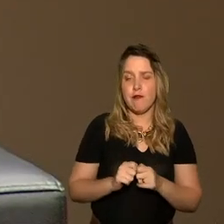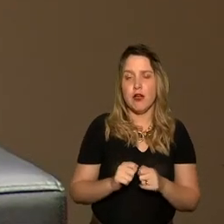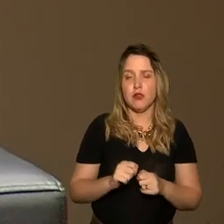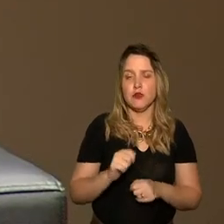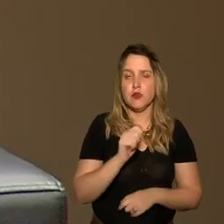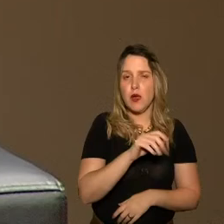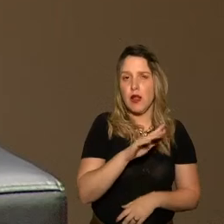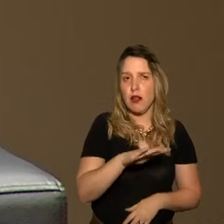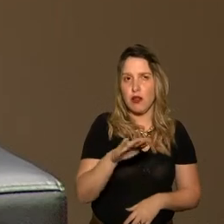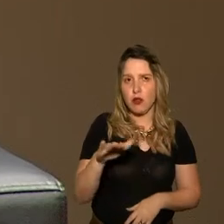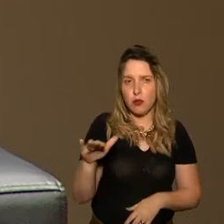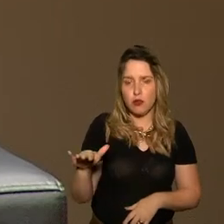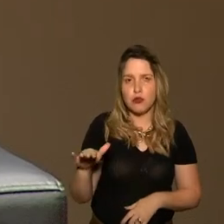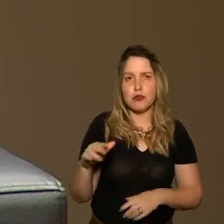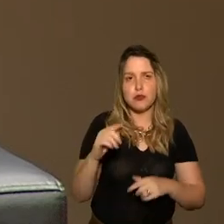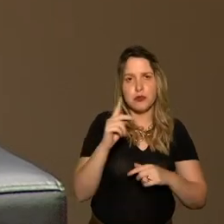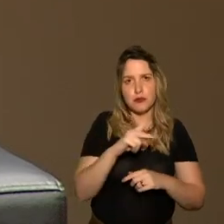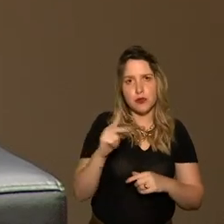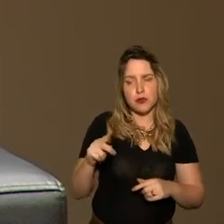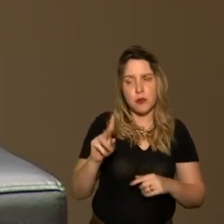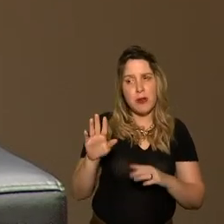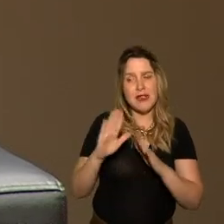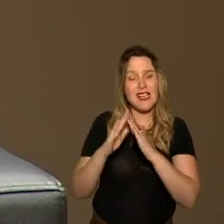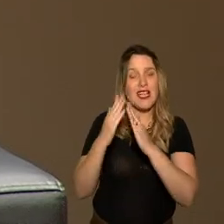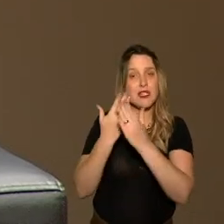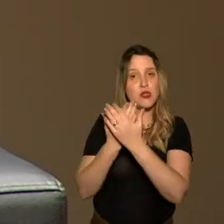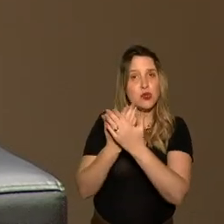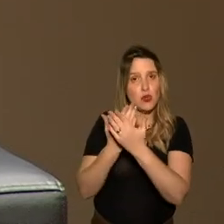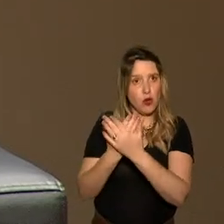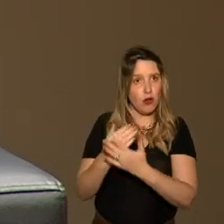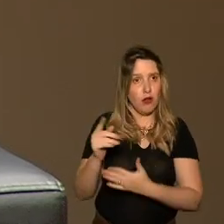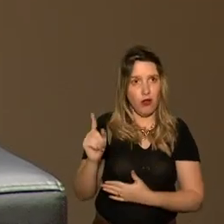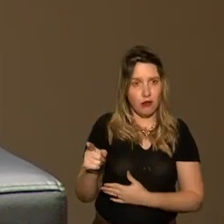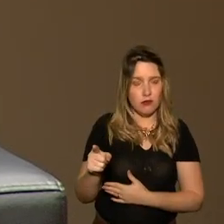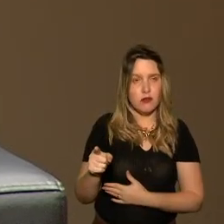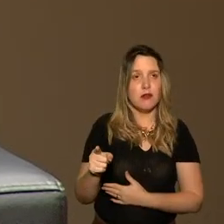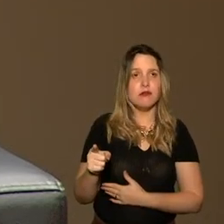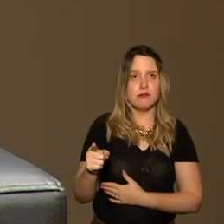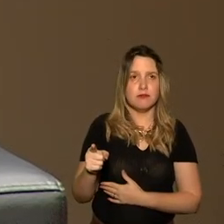professor né da escola do ensino regular